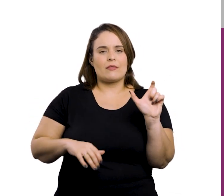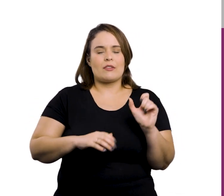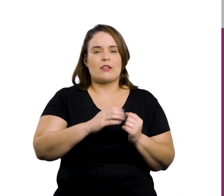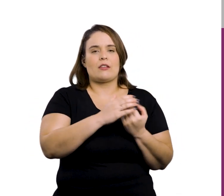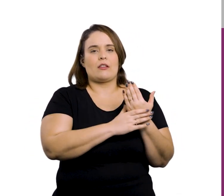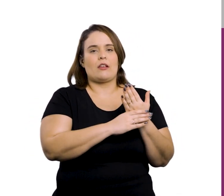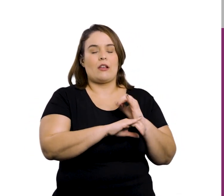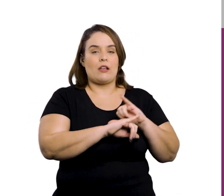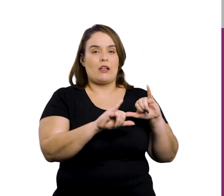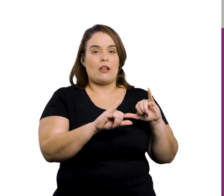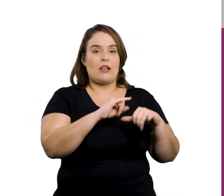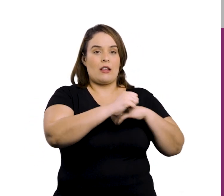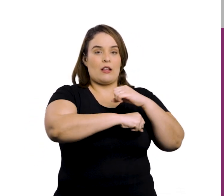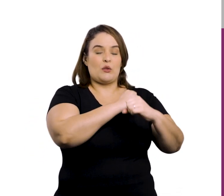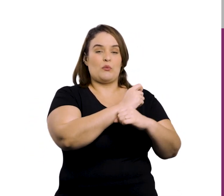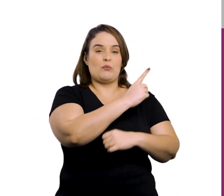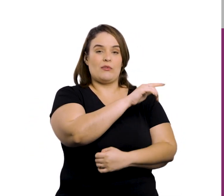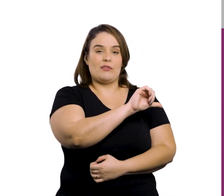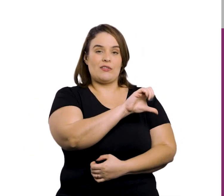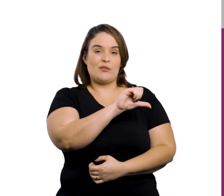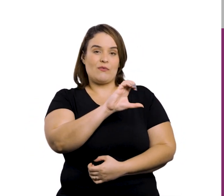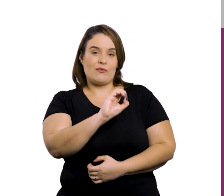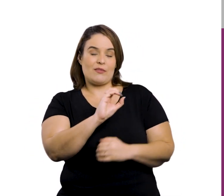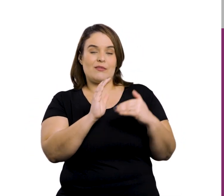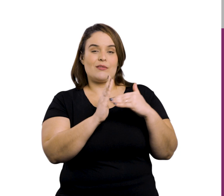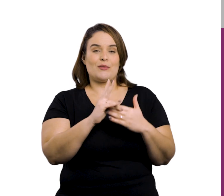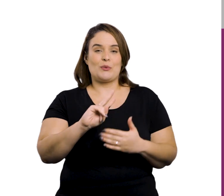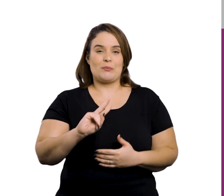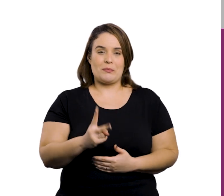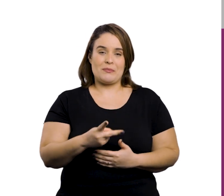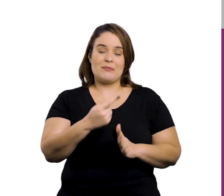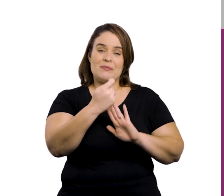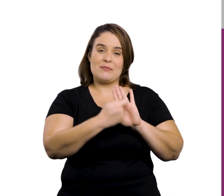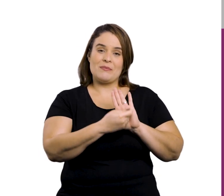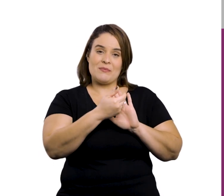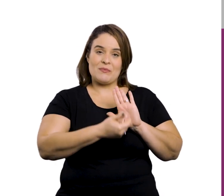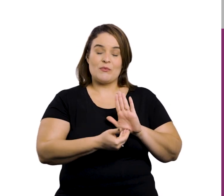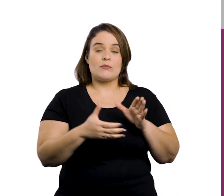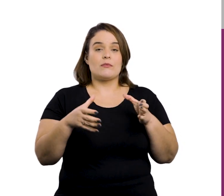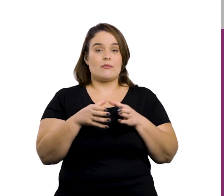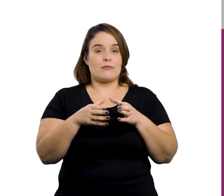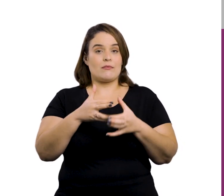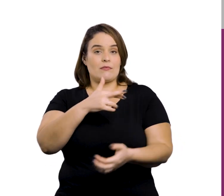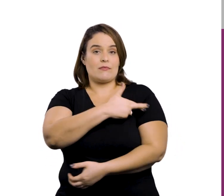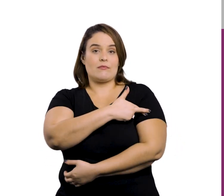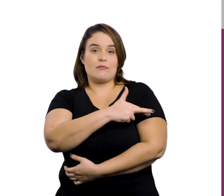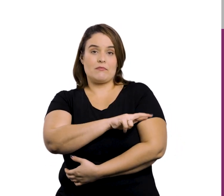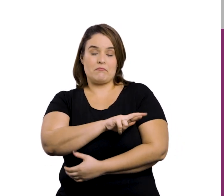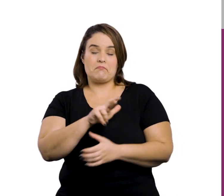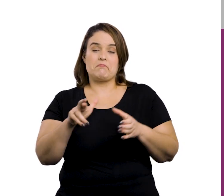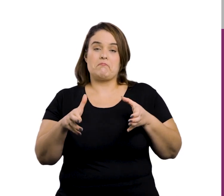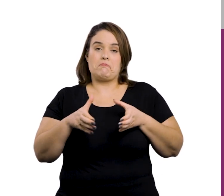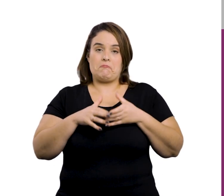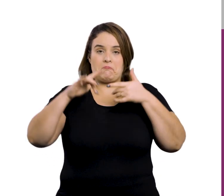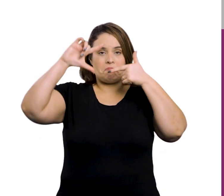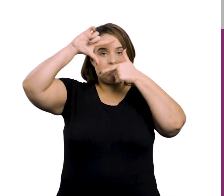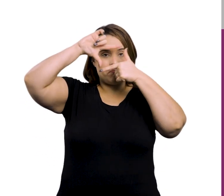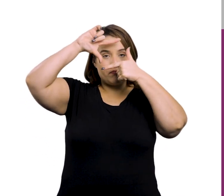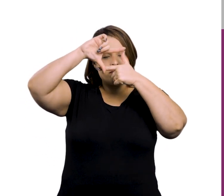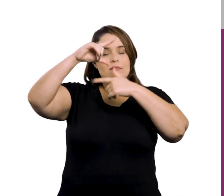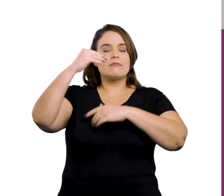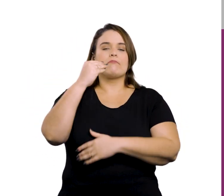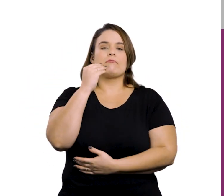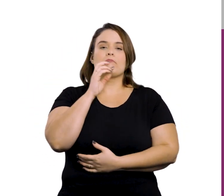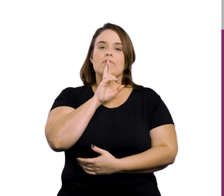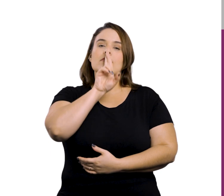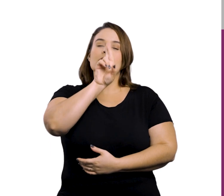a aparecer entre os anos 1990 e 2000, a partir de textos de grupos religiosos conservadores, como